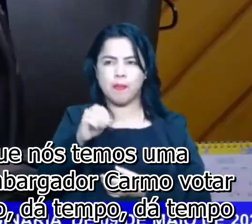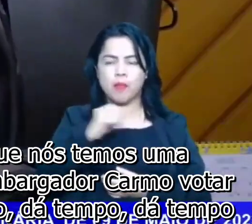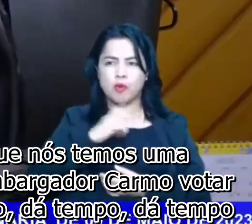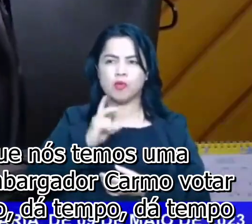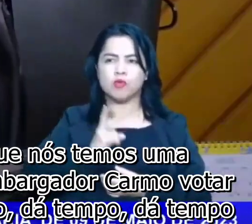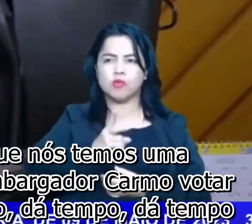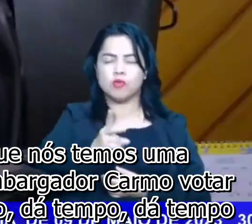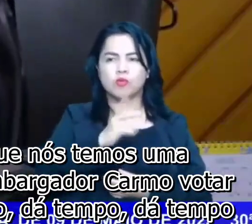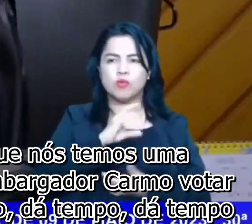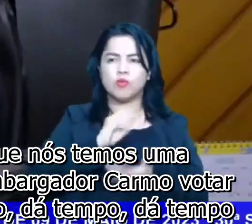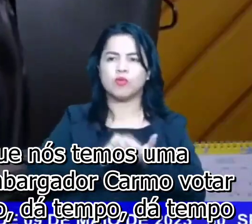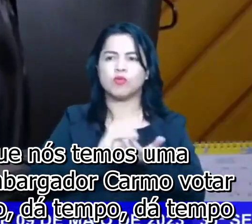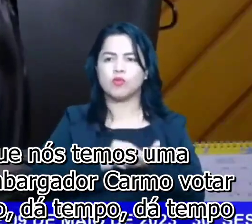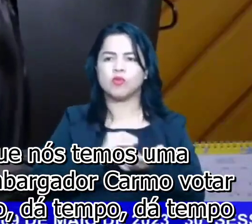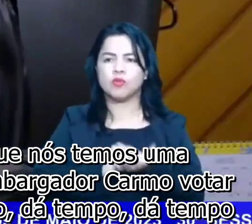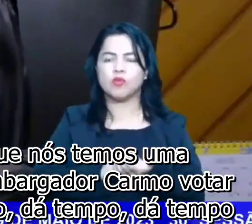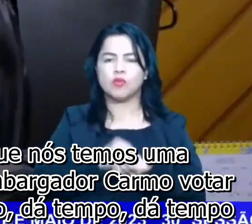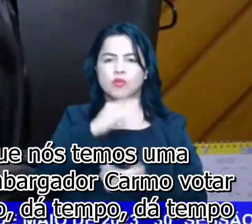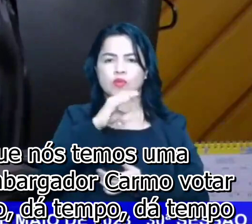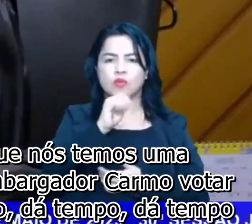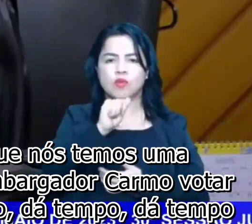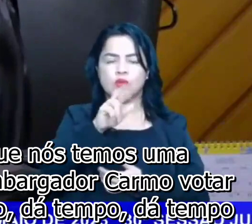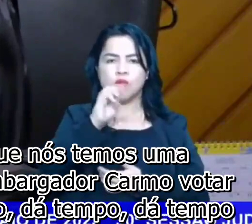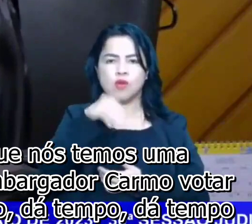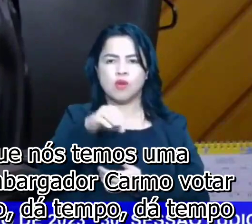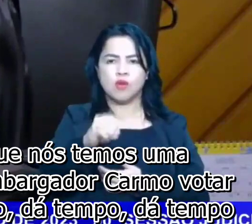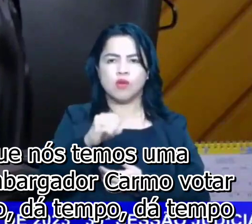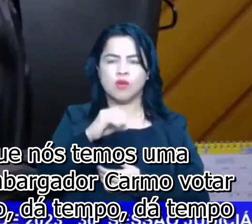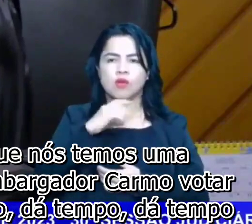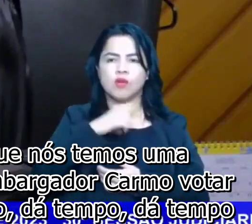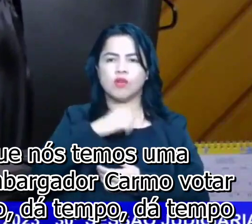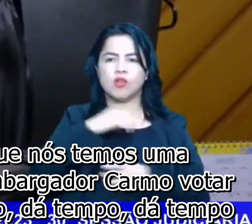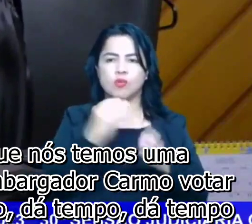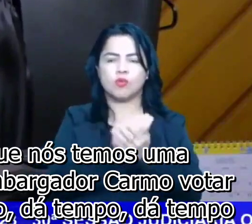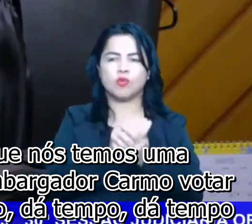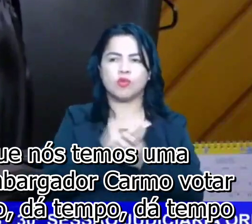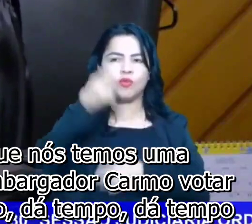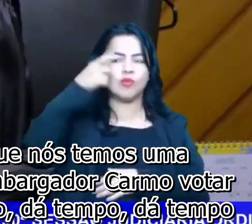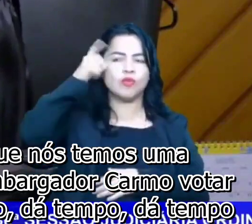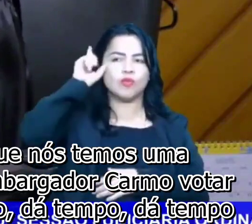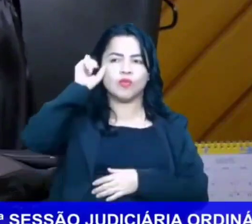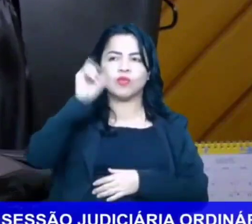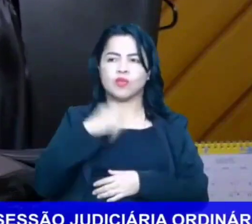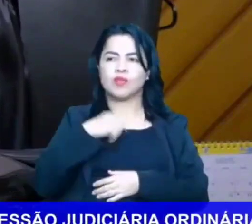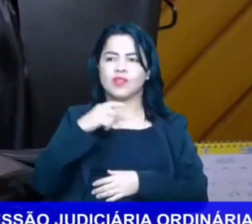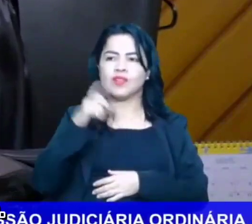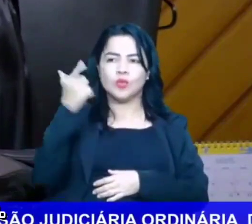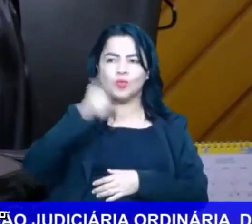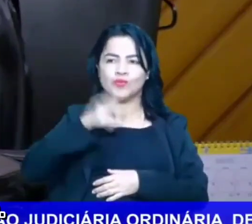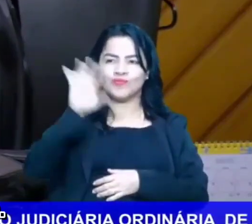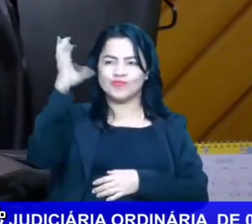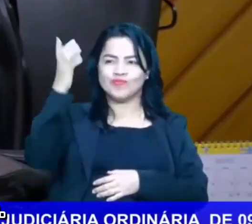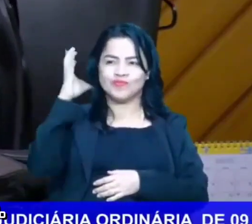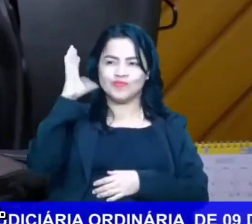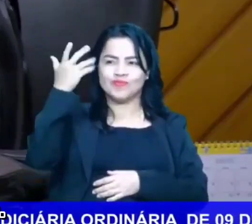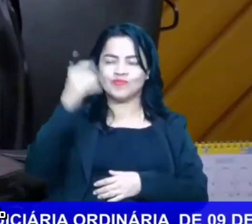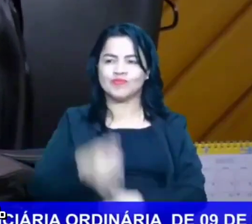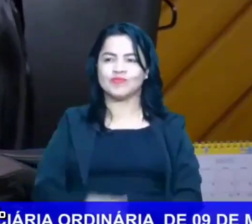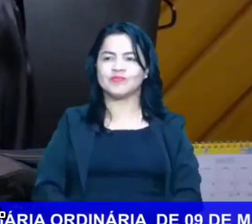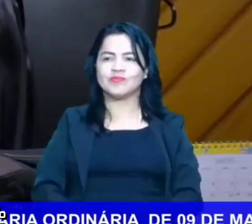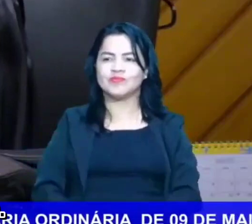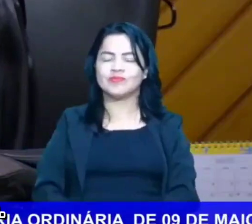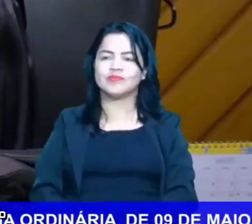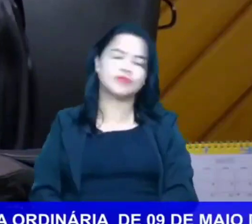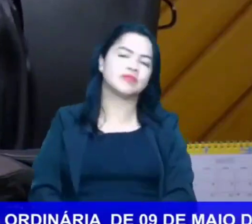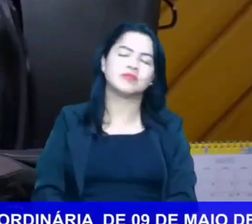julgamento. leitura Falta da apenas tela do seu o desembargador computador. Carmo Nesse votar, país, exatamente poucos naquele processo de ontem que tranquilo. se Não, iniciou a aguardo. mesa. Dá tempo, Perfeito. presidente. Agora,